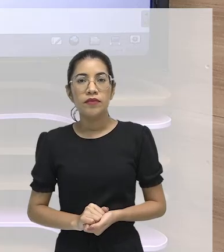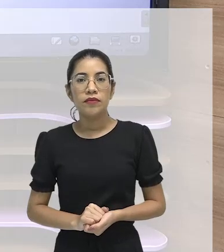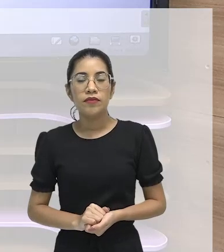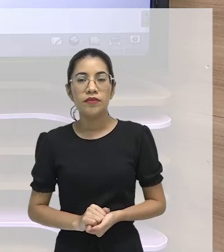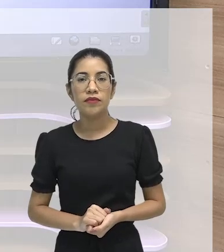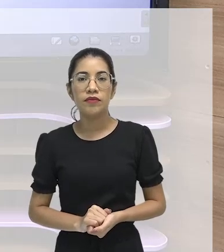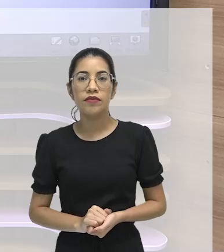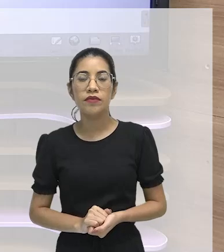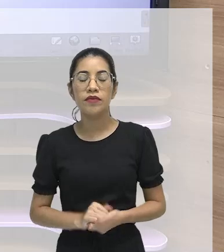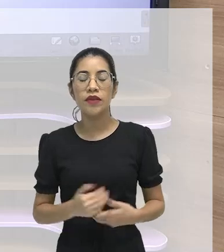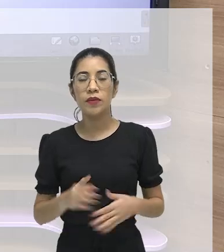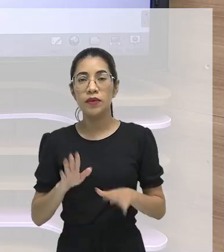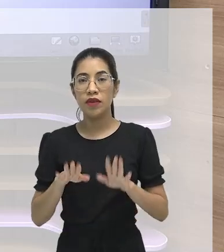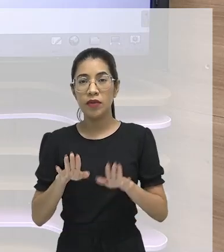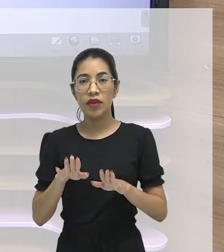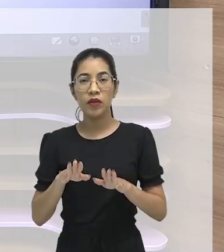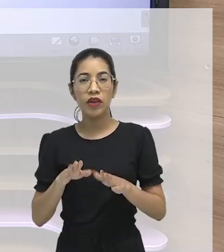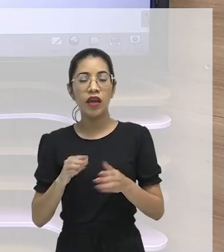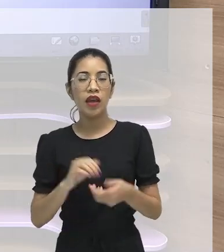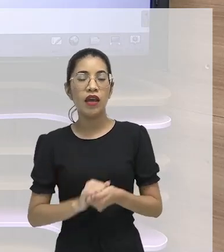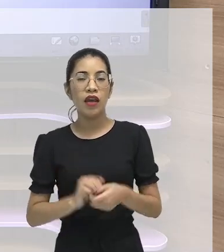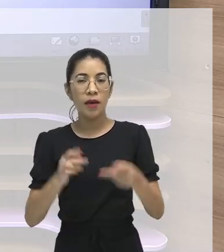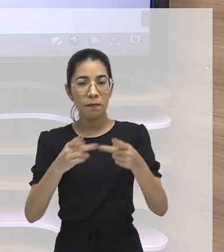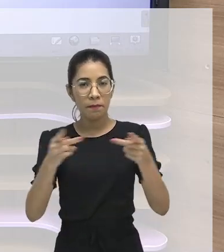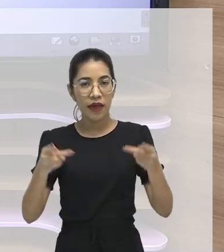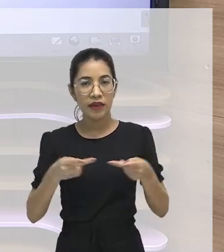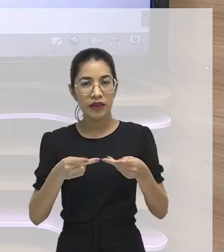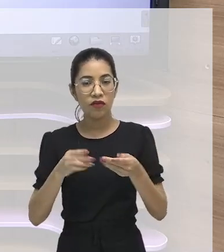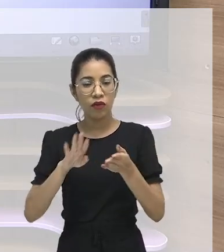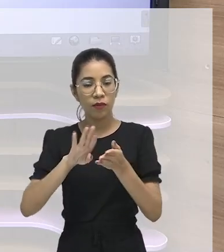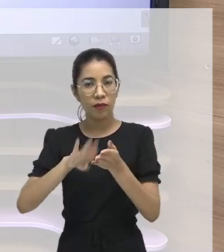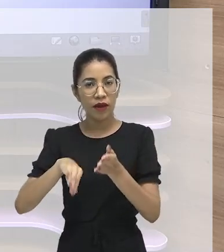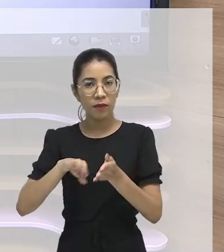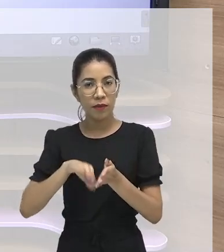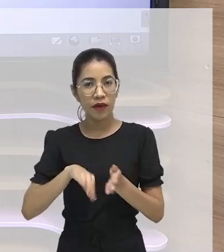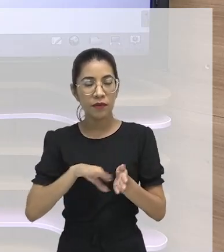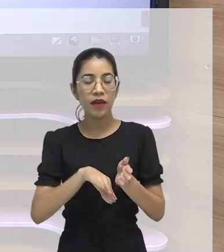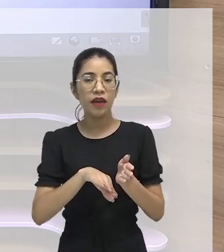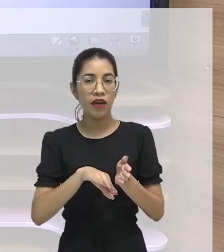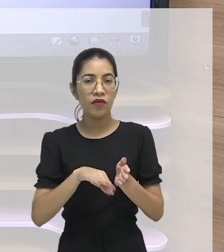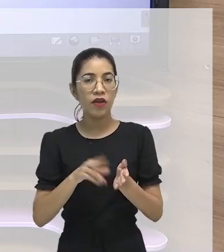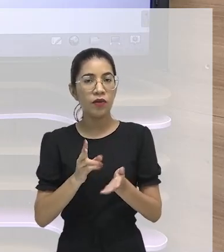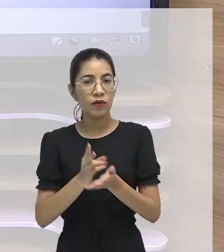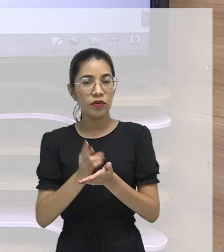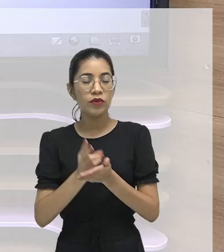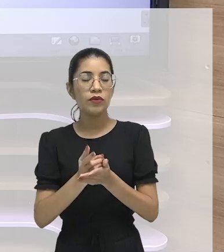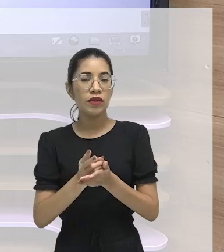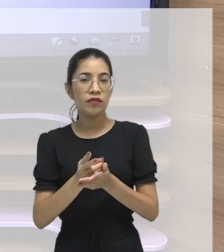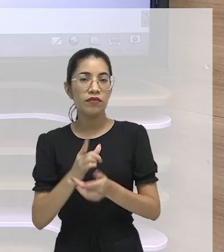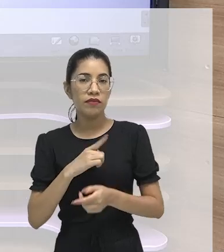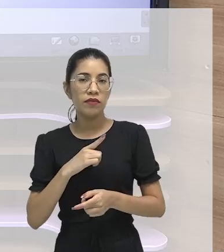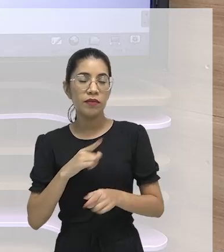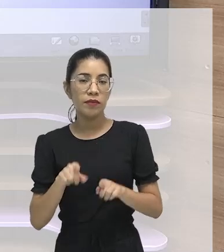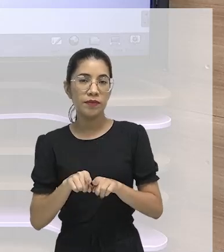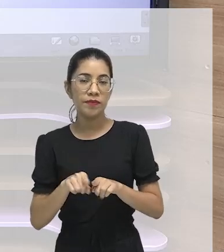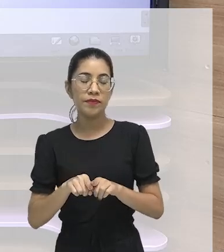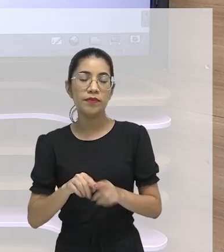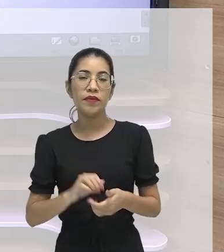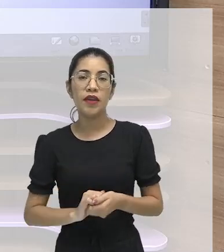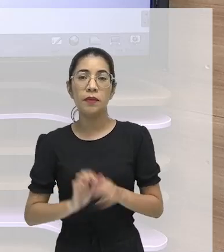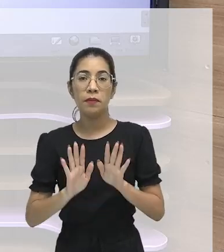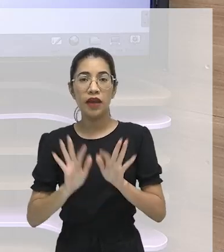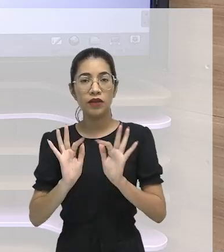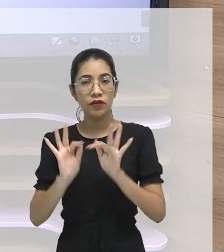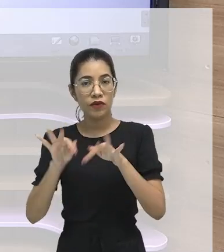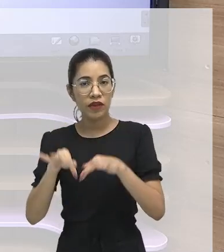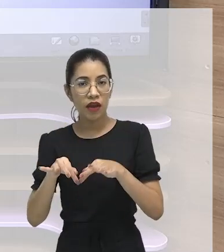Então, à medida que eu vou retirando as partes dessa pizza, uma outra parte vai sobrando, tá? No final, se eu